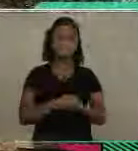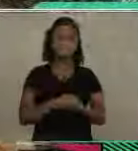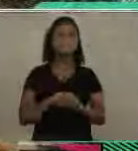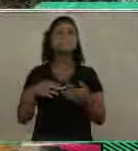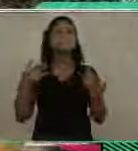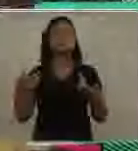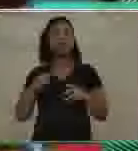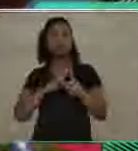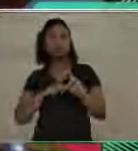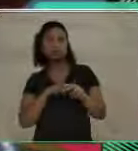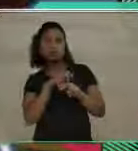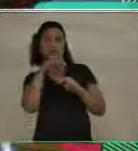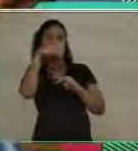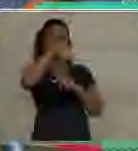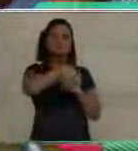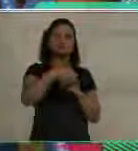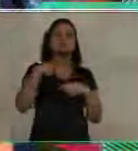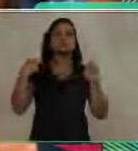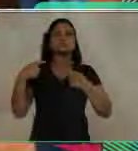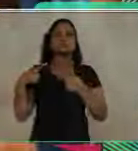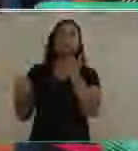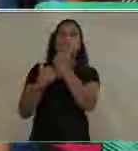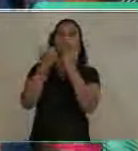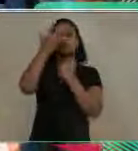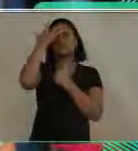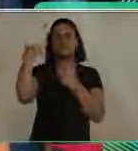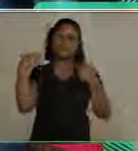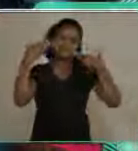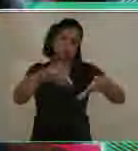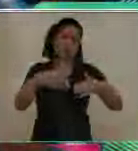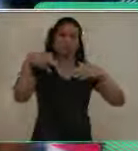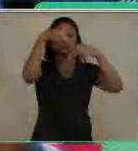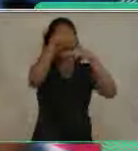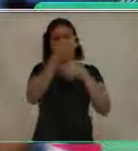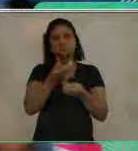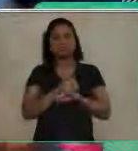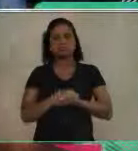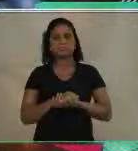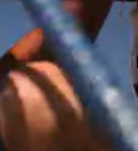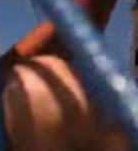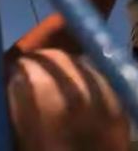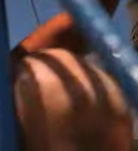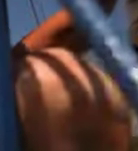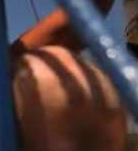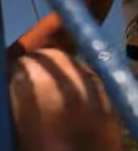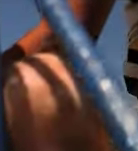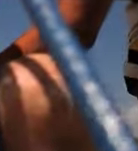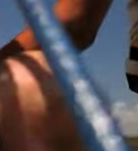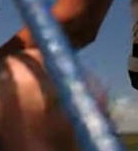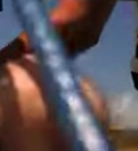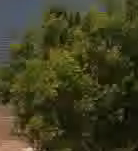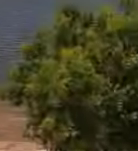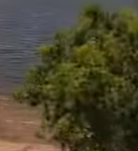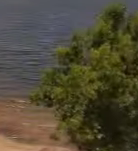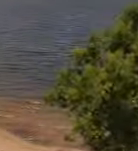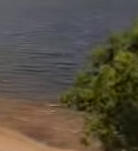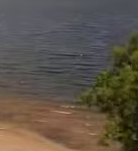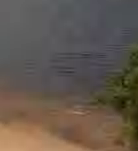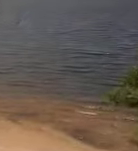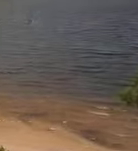Até o topo da torre de onde sai a tirolesa, eu precisei do apoio de duas pessoas para chegar aqui em cima. Do alto de uma estrutura de ferro,